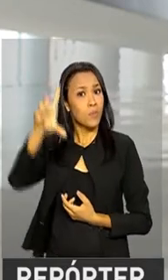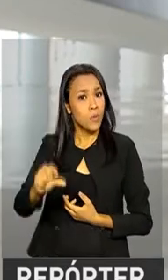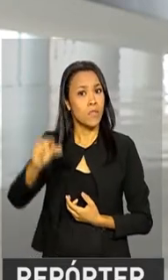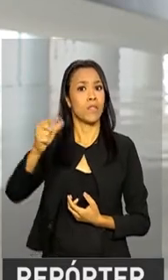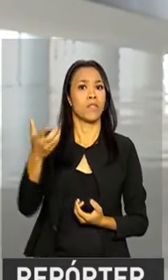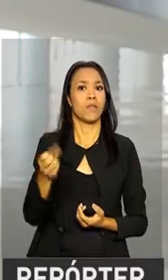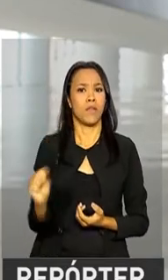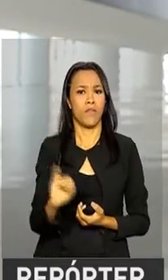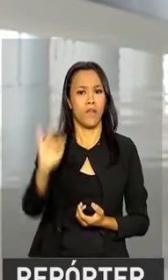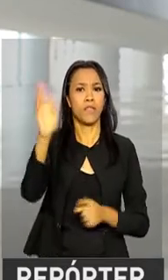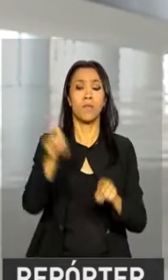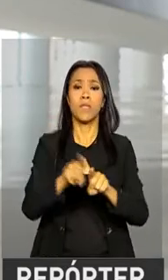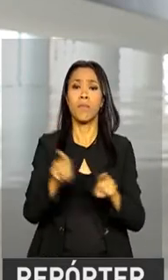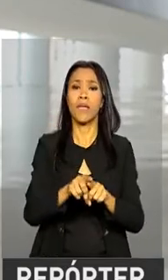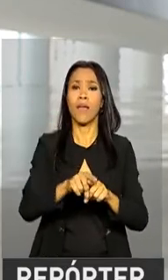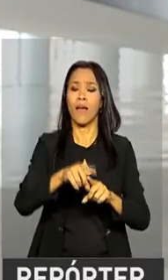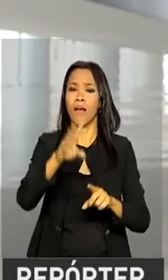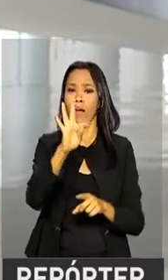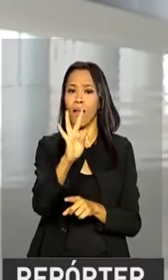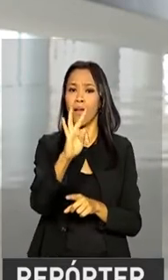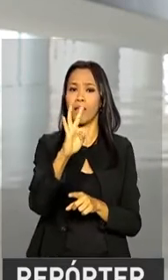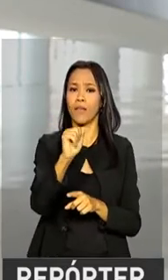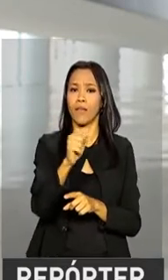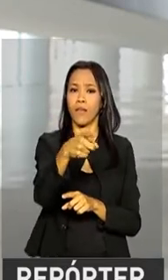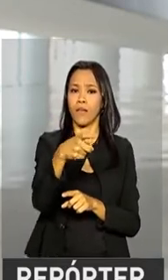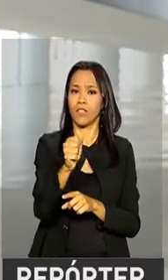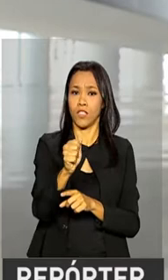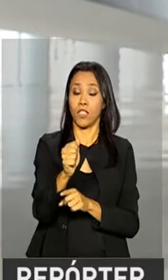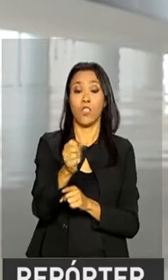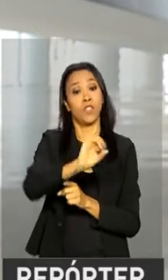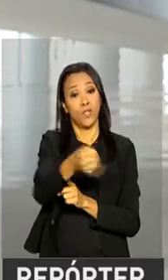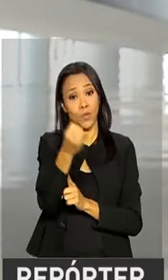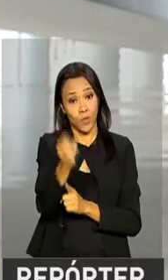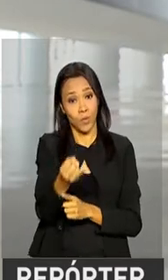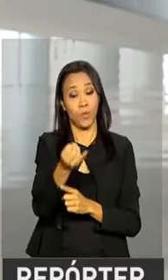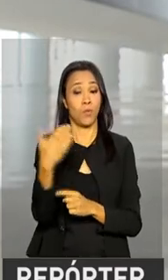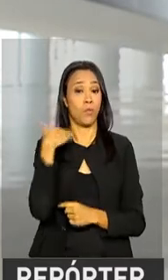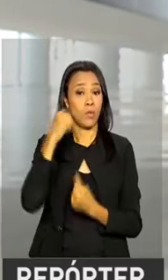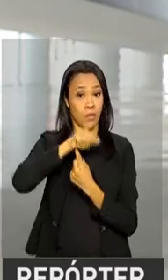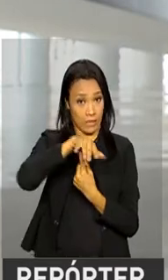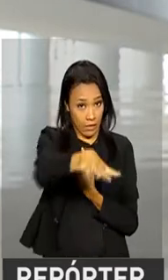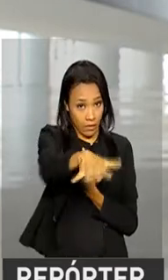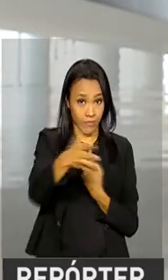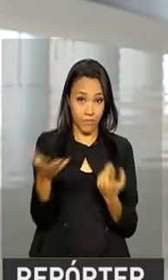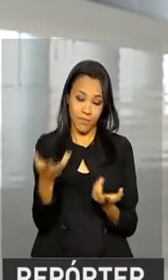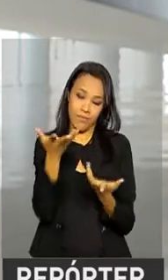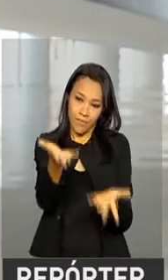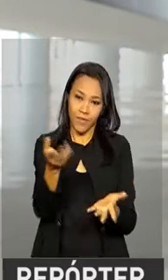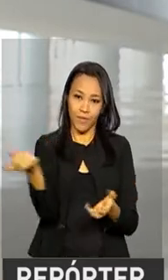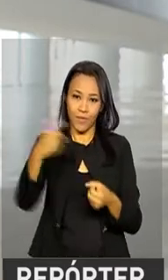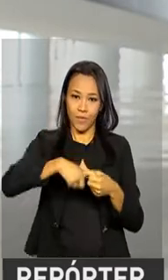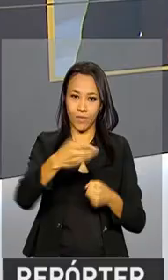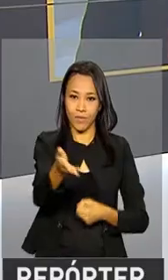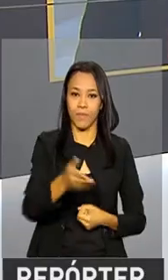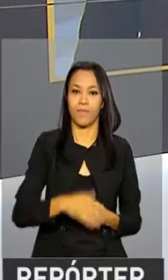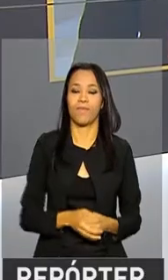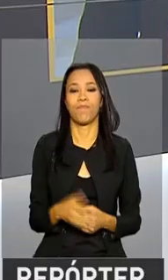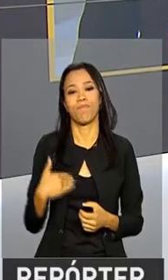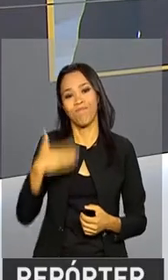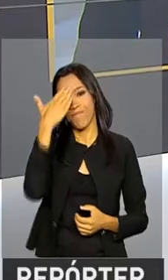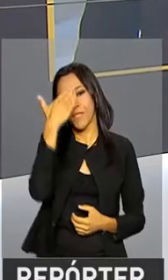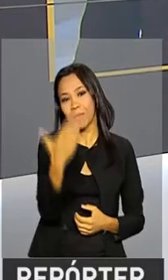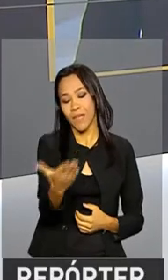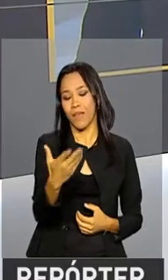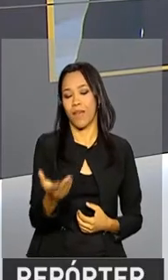taxa de juros do banco central o presidente acredita que a economia vai melhorar neste ano leandro é com você tá bom tá isso